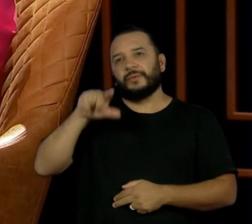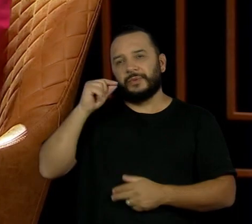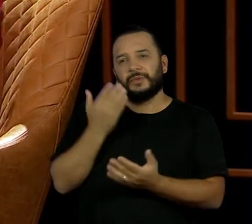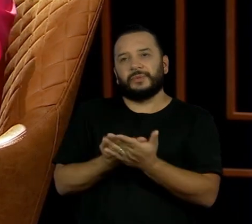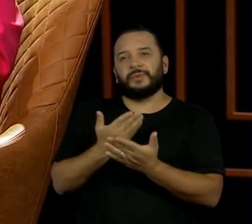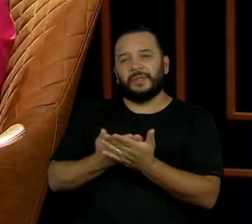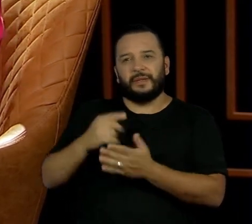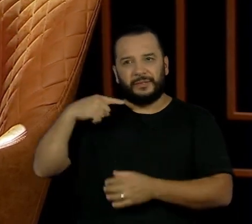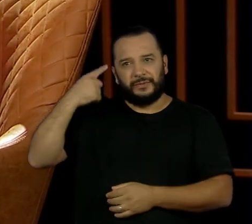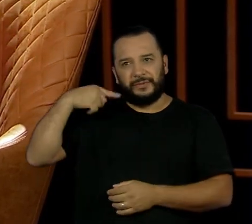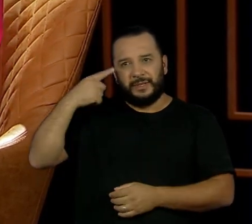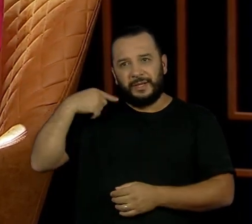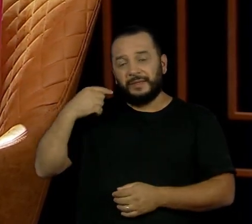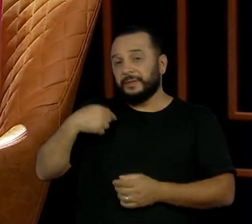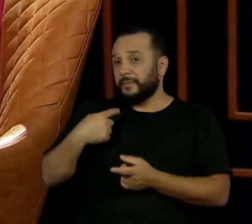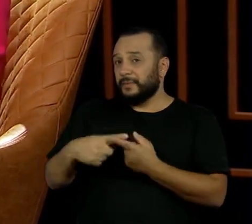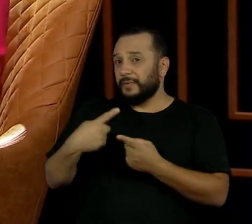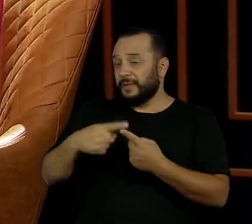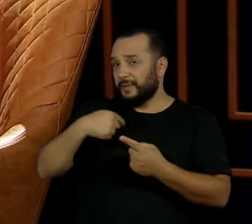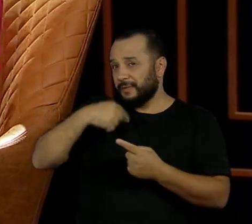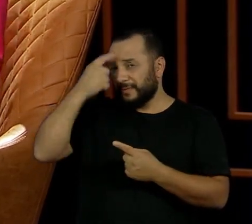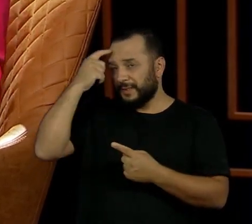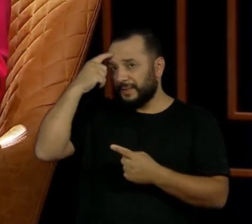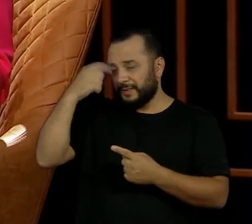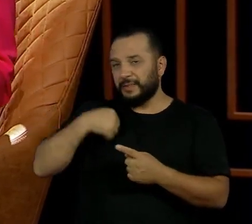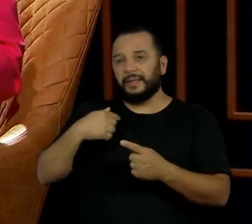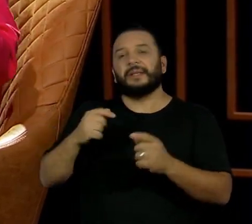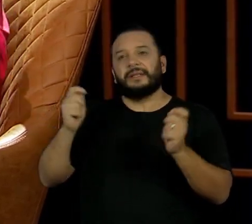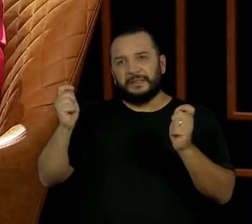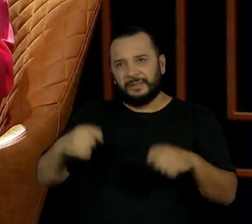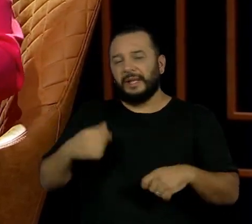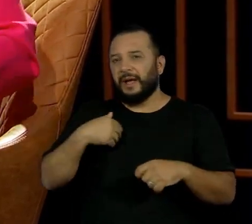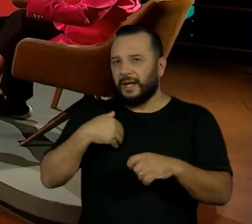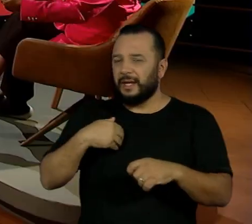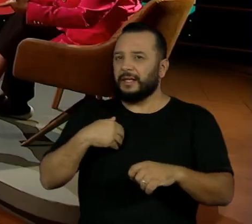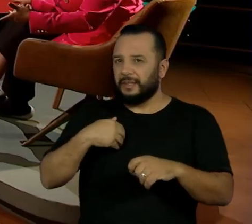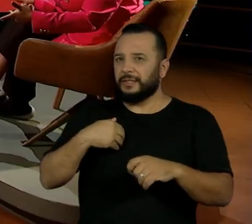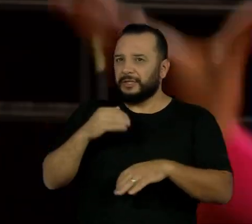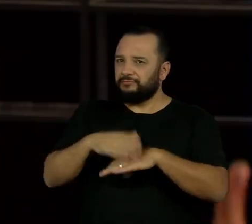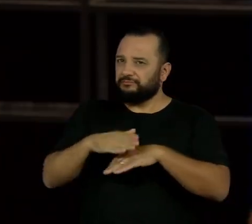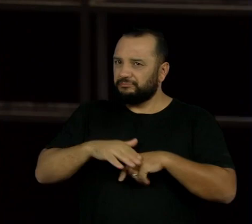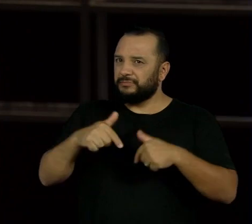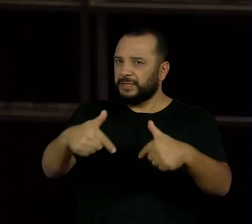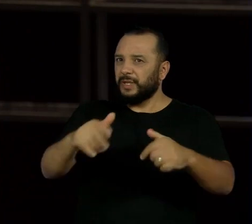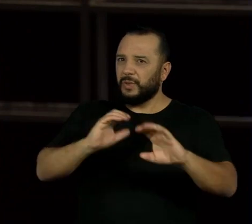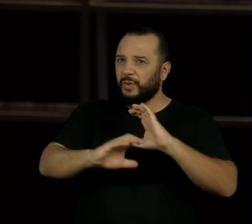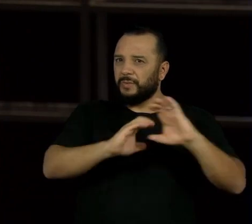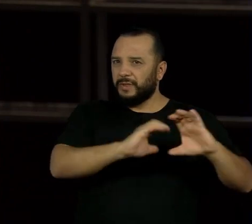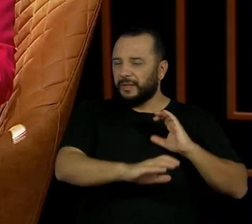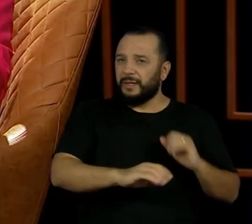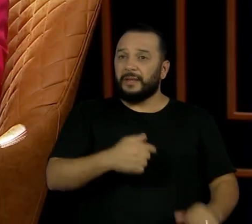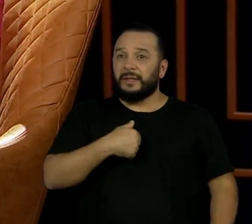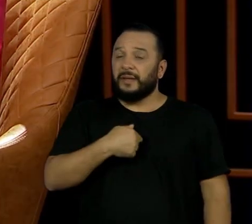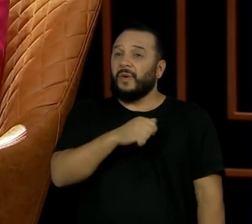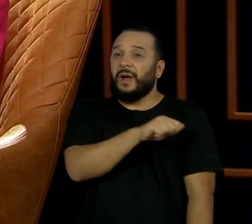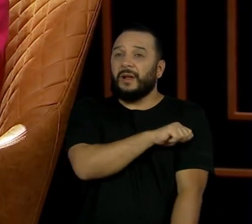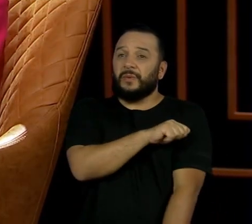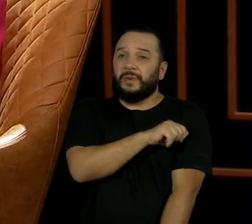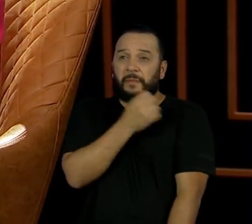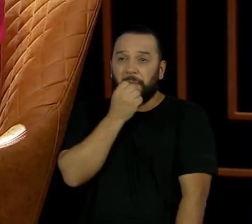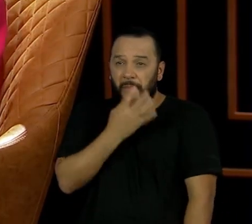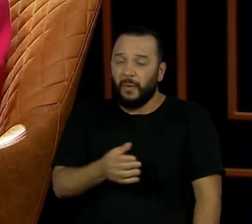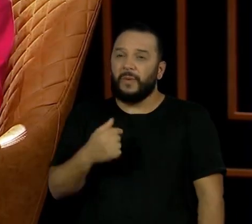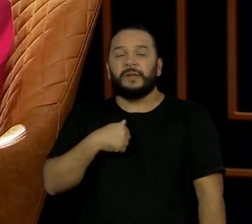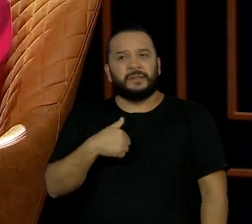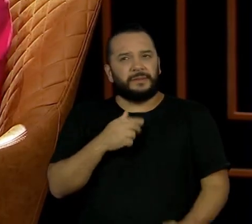direito, achando que seria a minha forma de comunicar e de agir, né, na ação. Eu era uma aluna muito boa, eu sempre fui